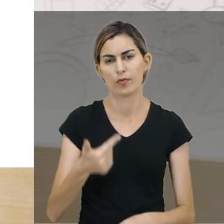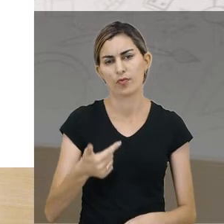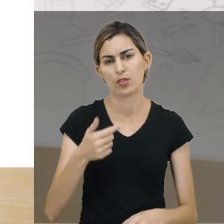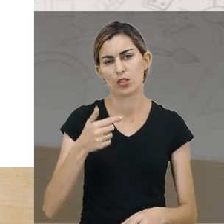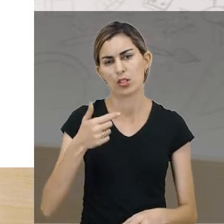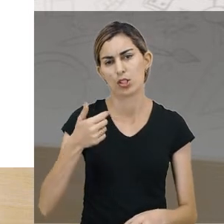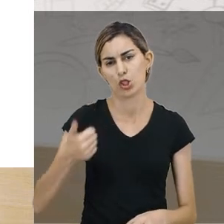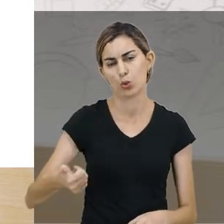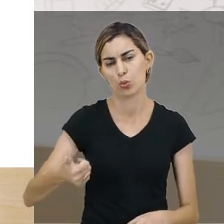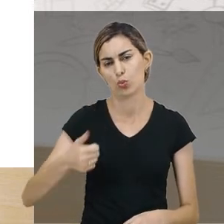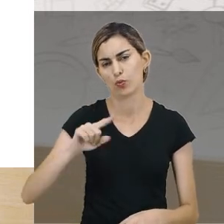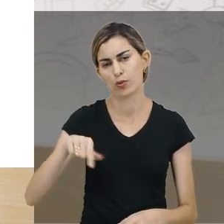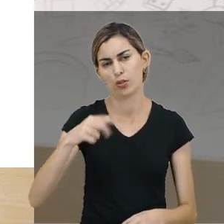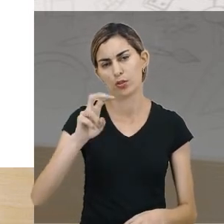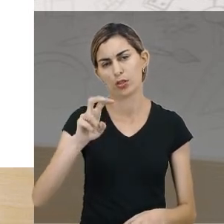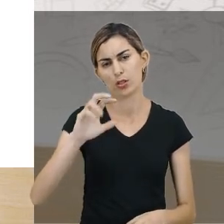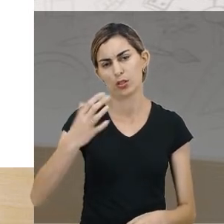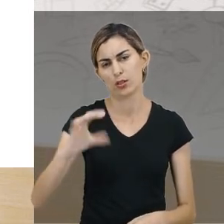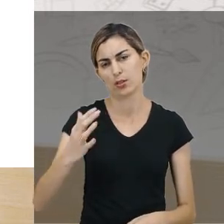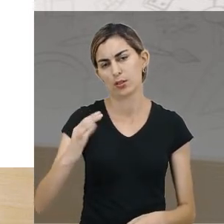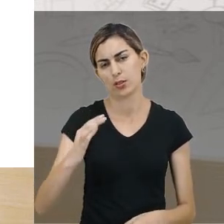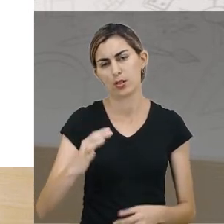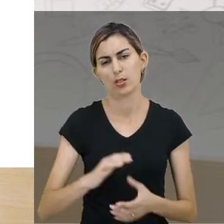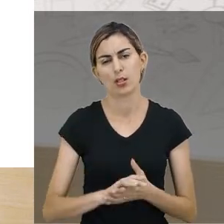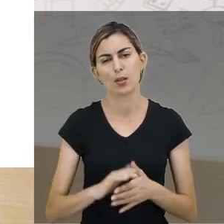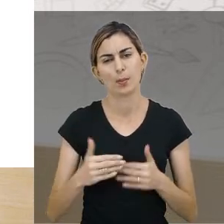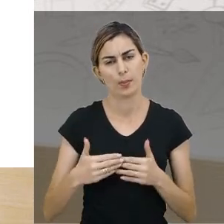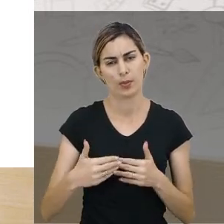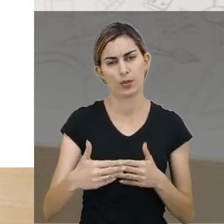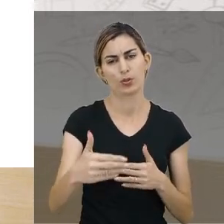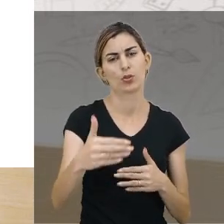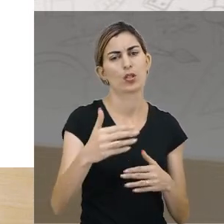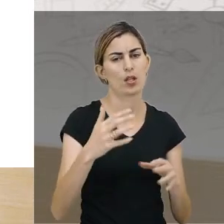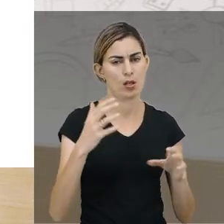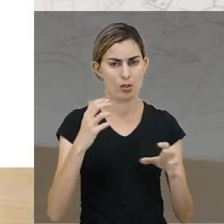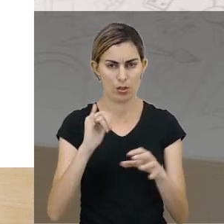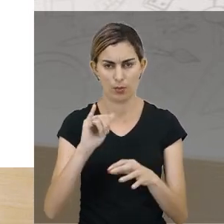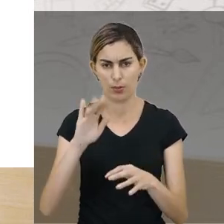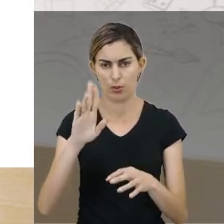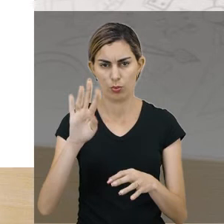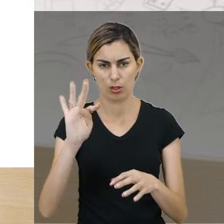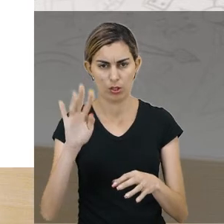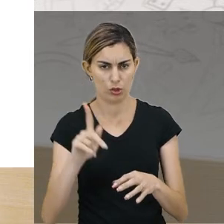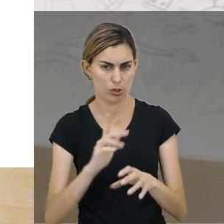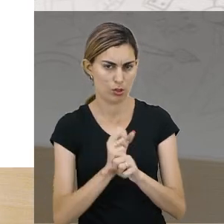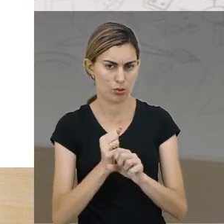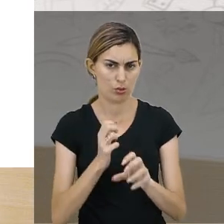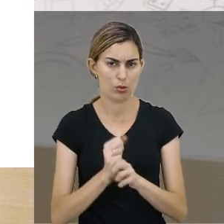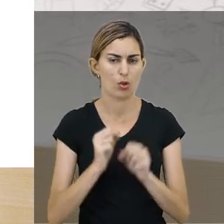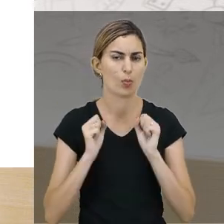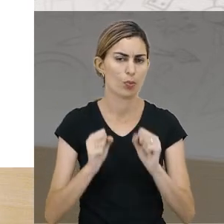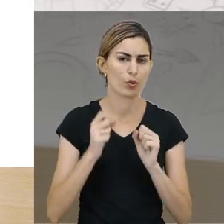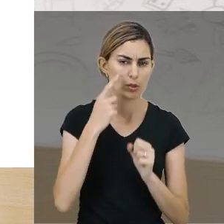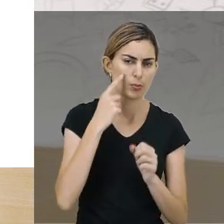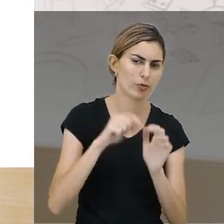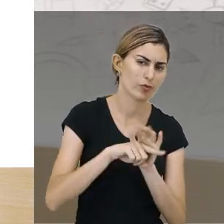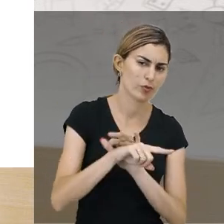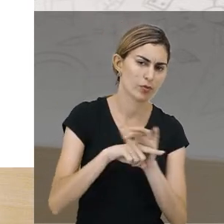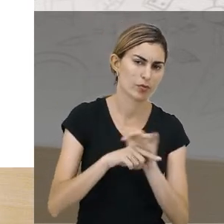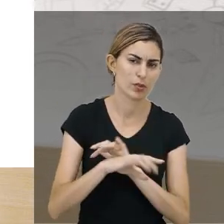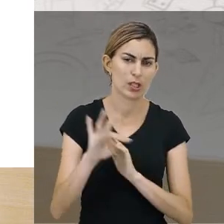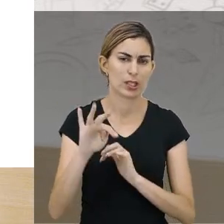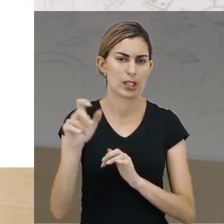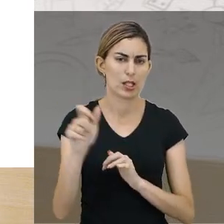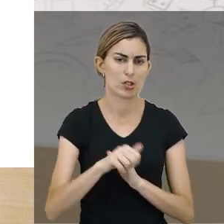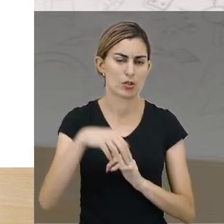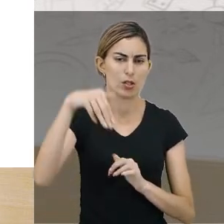de 21,5 graus Celsius. A partir desse IBUTG calculado, podemos verificar a